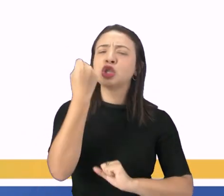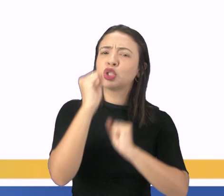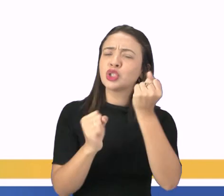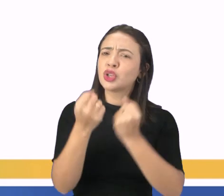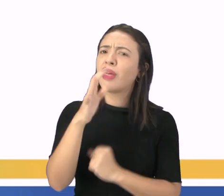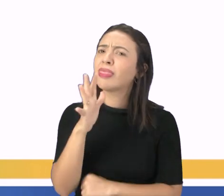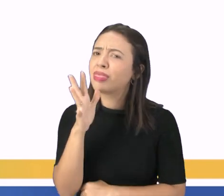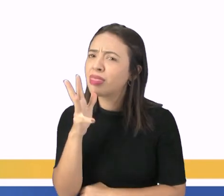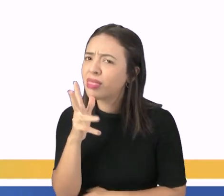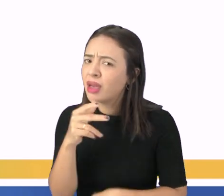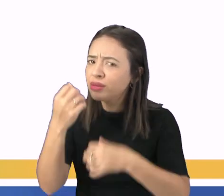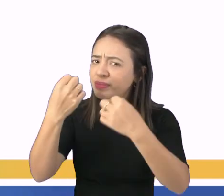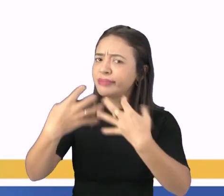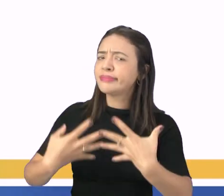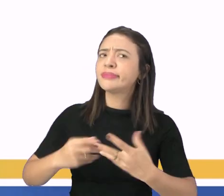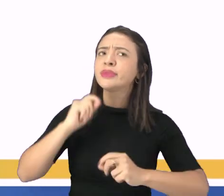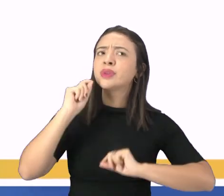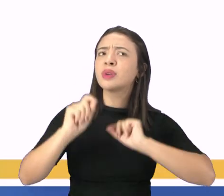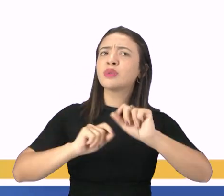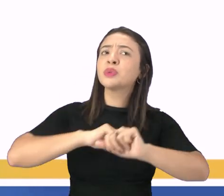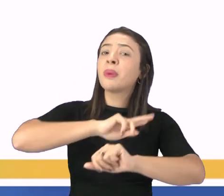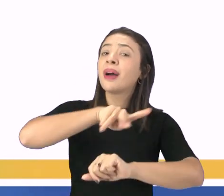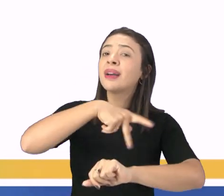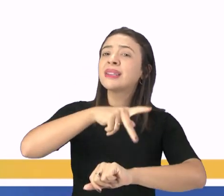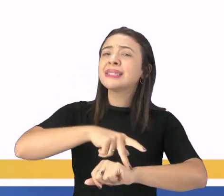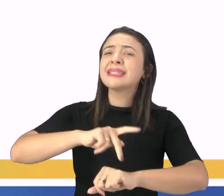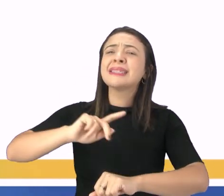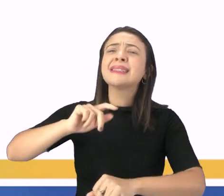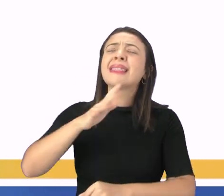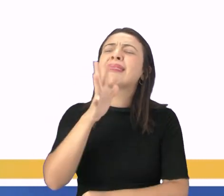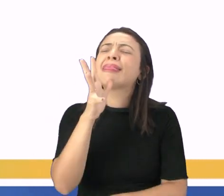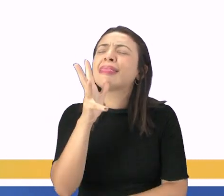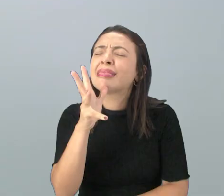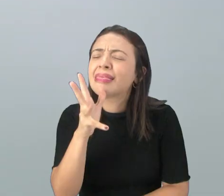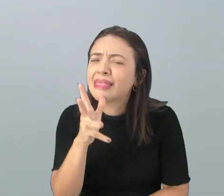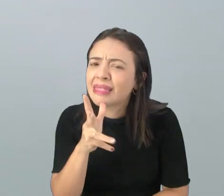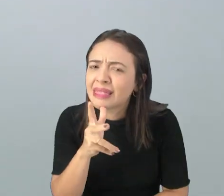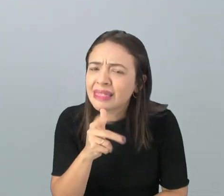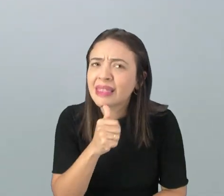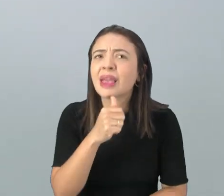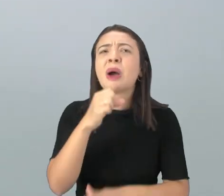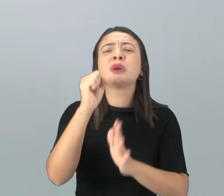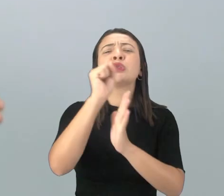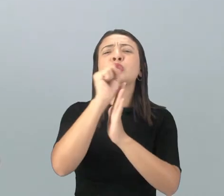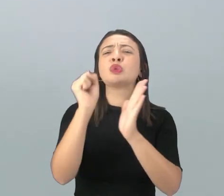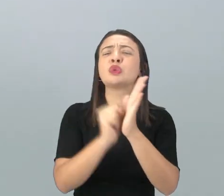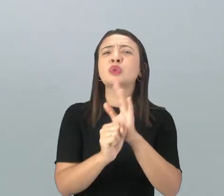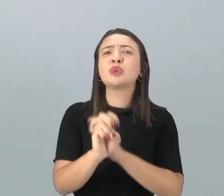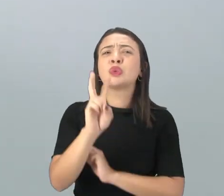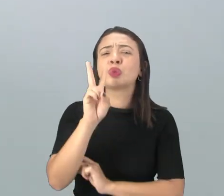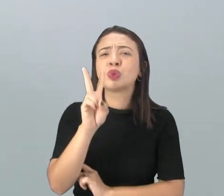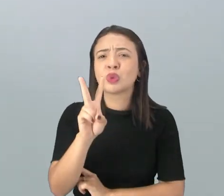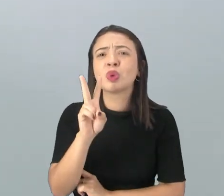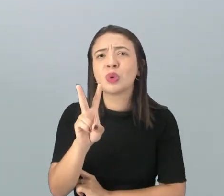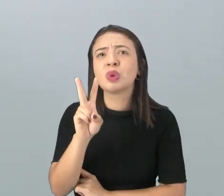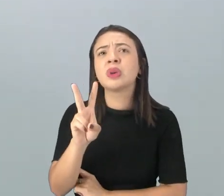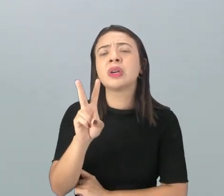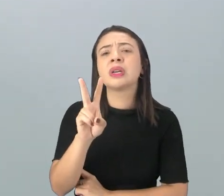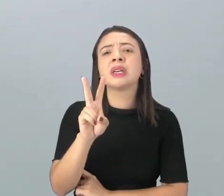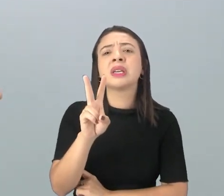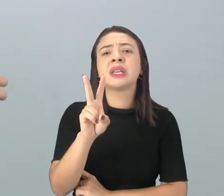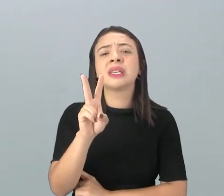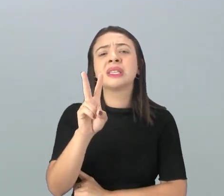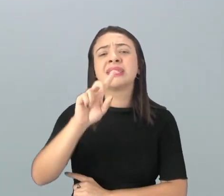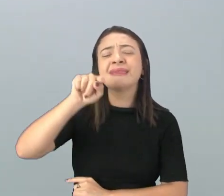isso aí está explicando sobre os países que muito tempo depois, 2 séculos quando houve a industrialização